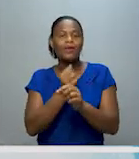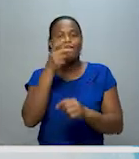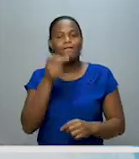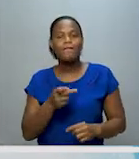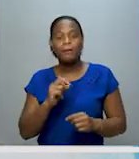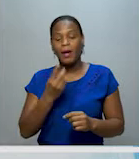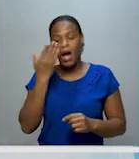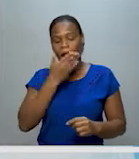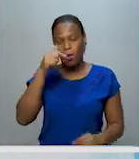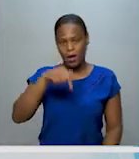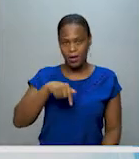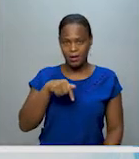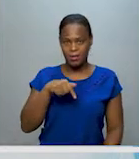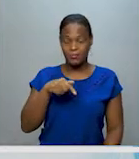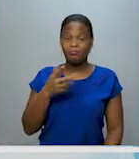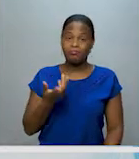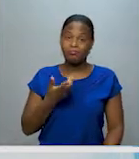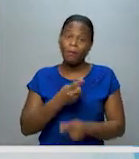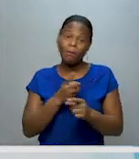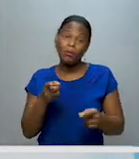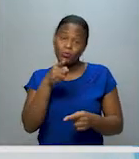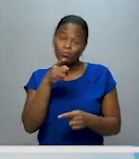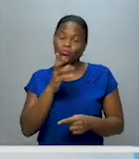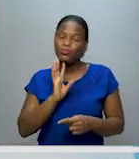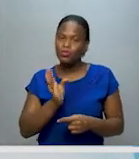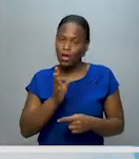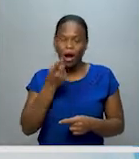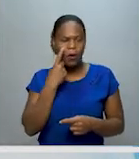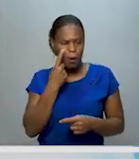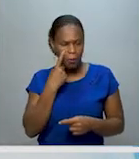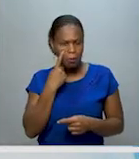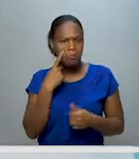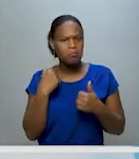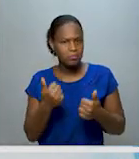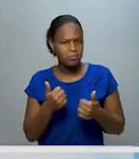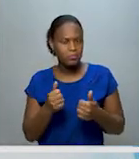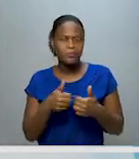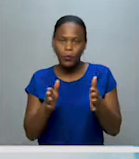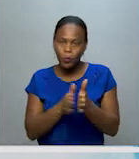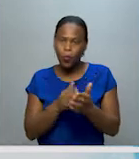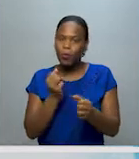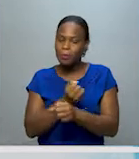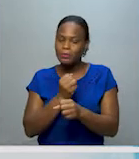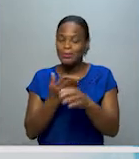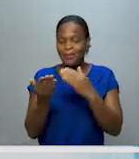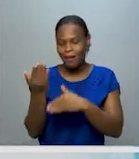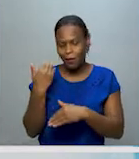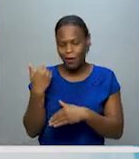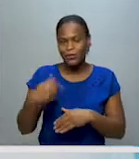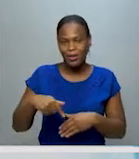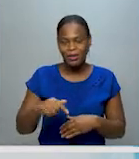que ficou para esta aula e porque vocês já as conhecem bem, portanto, todas as tarefas que